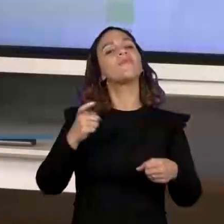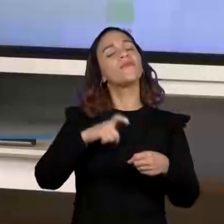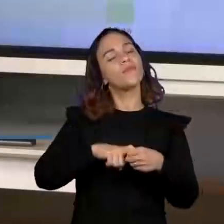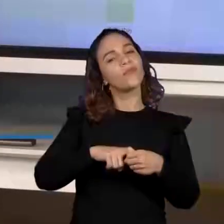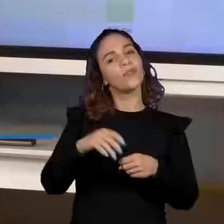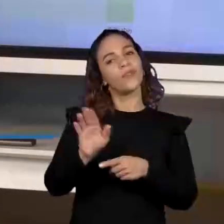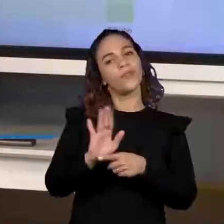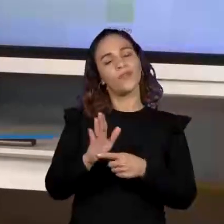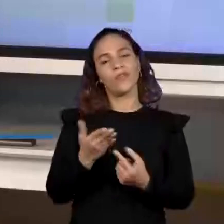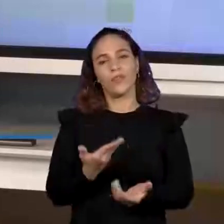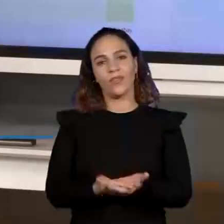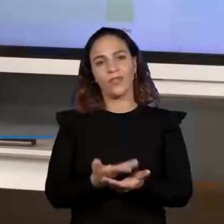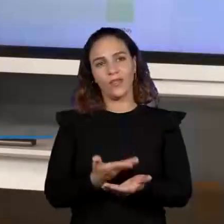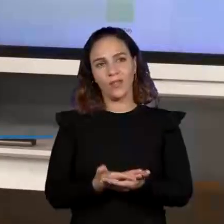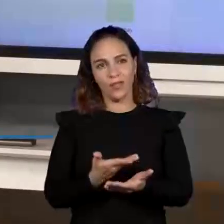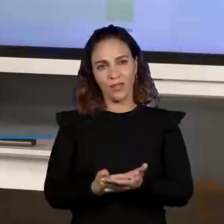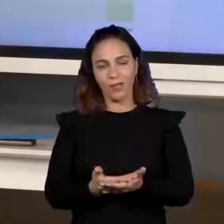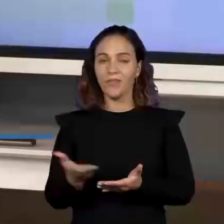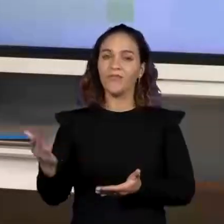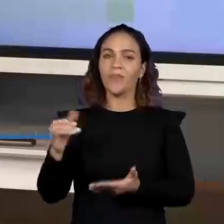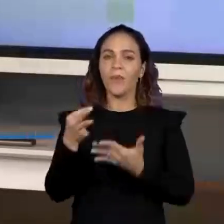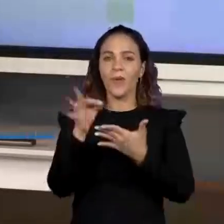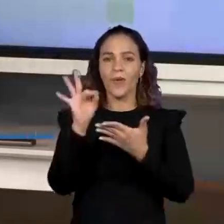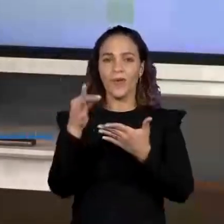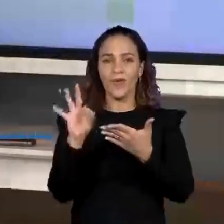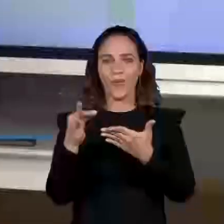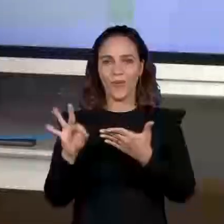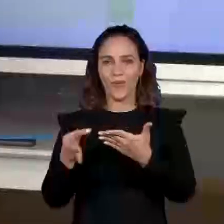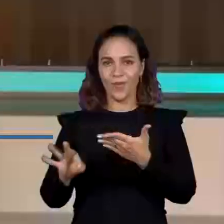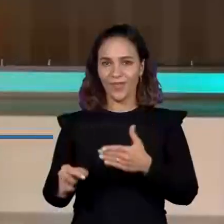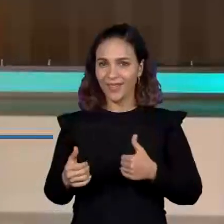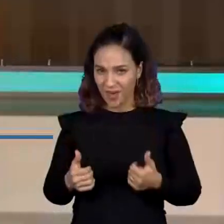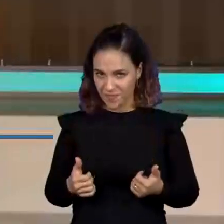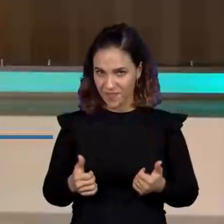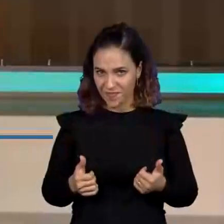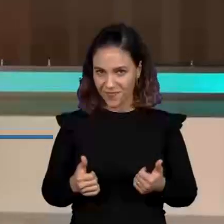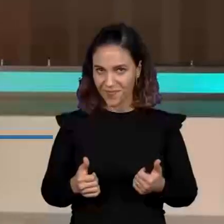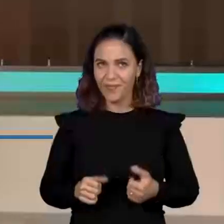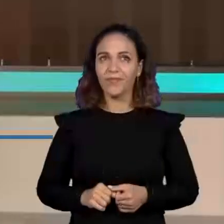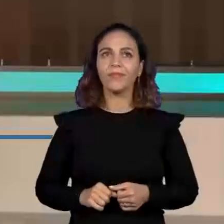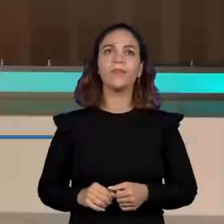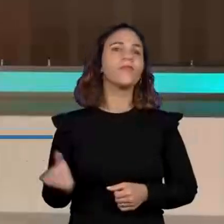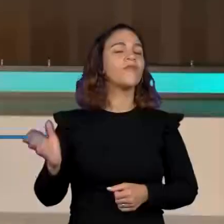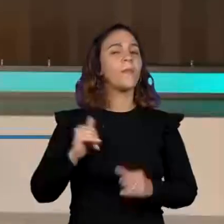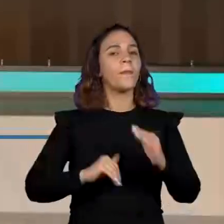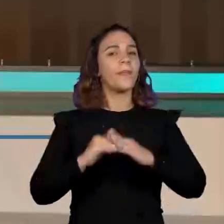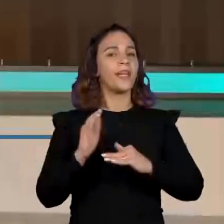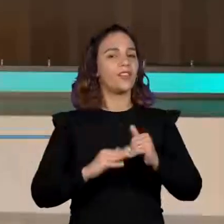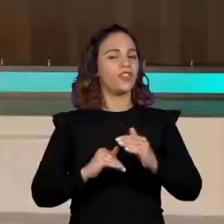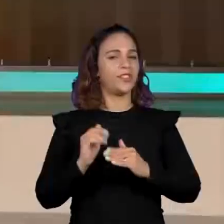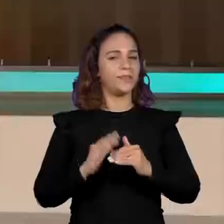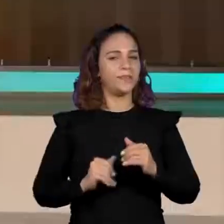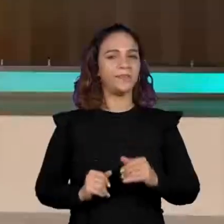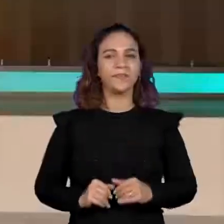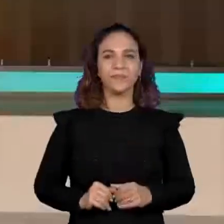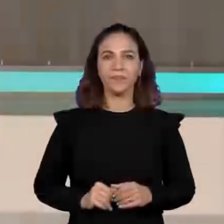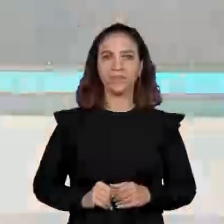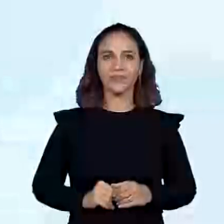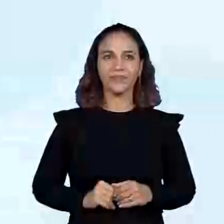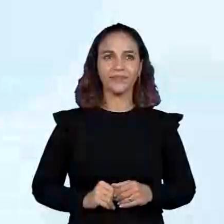da nossa aula e vamos para as correções, certo? Então, vamos praticar.